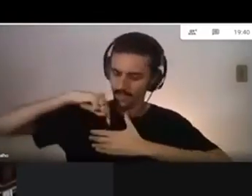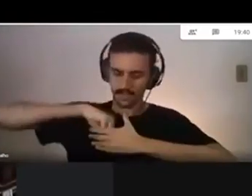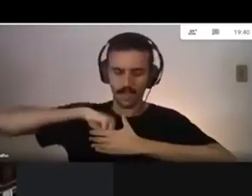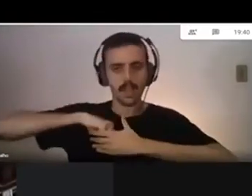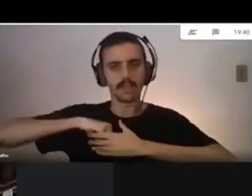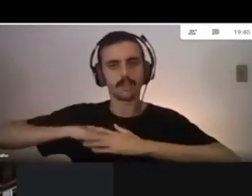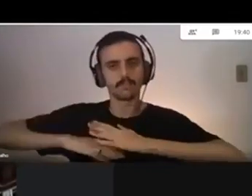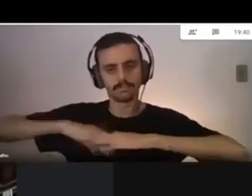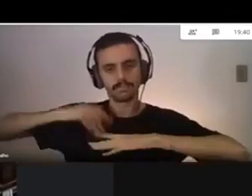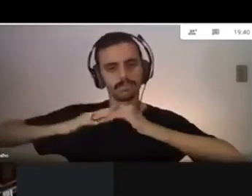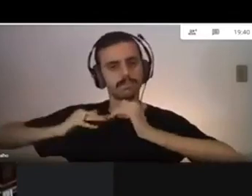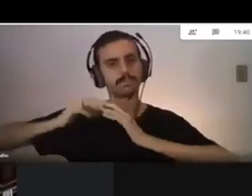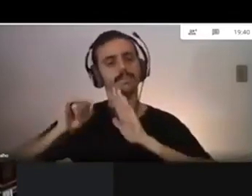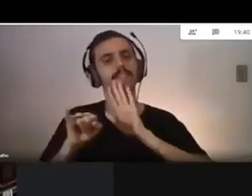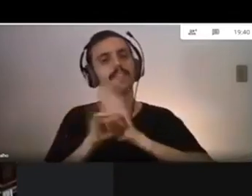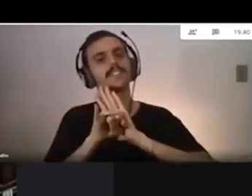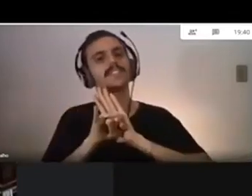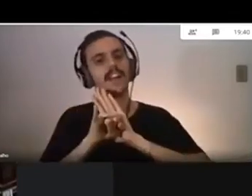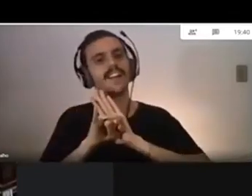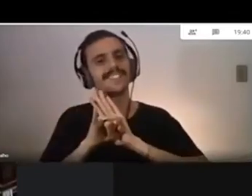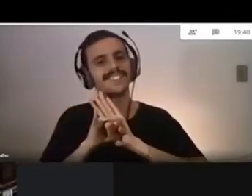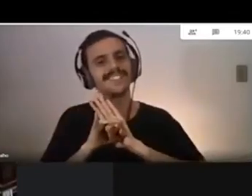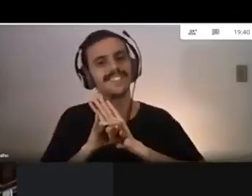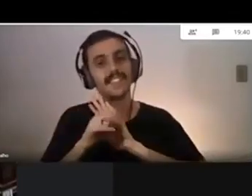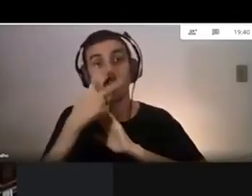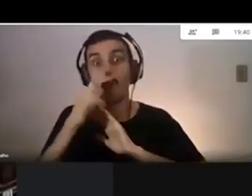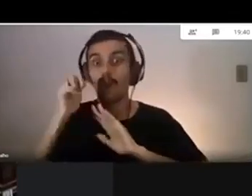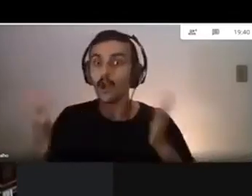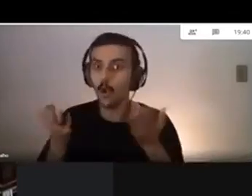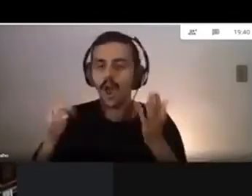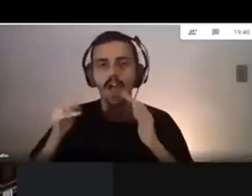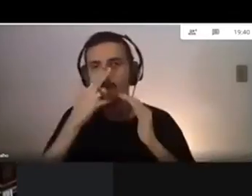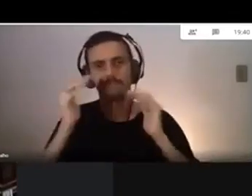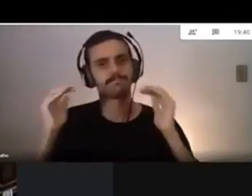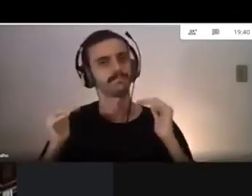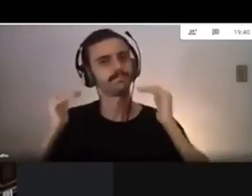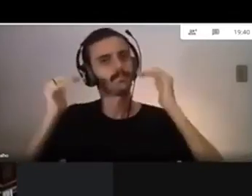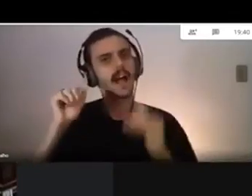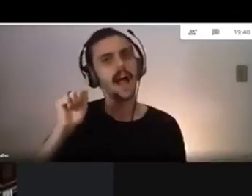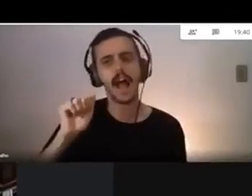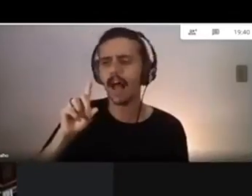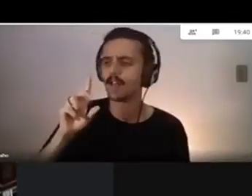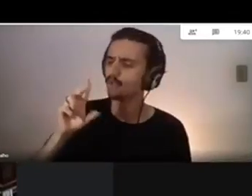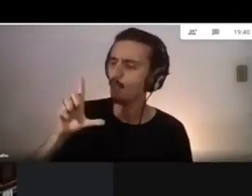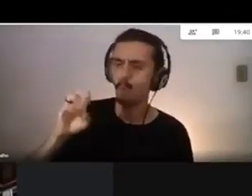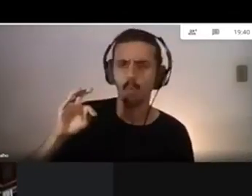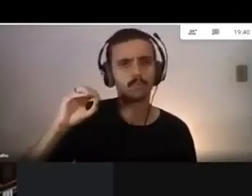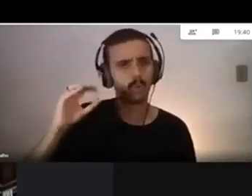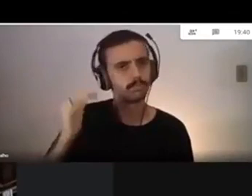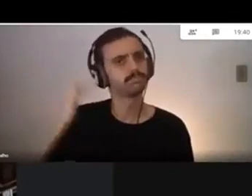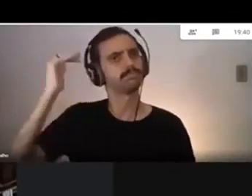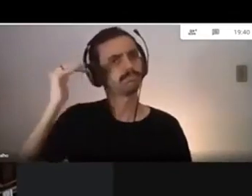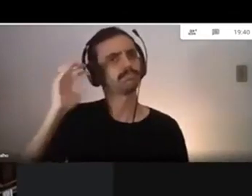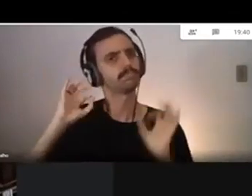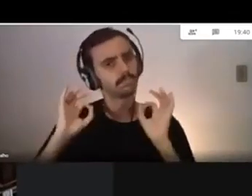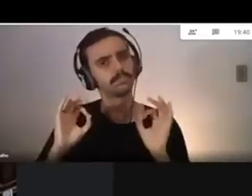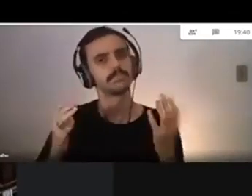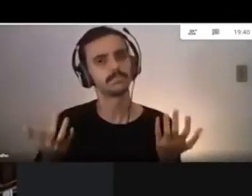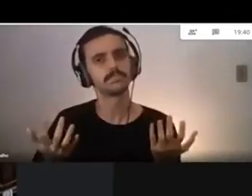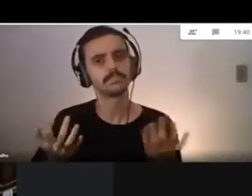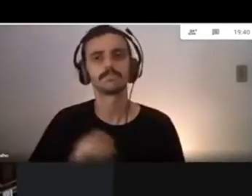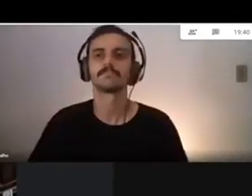adulto, né? Já Uhum. começou, na verdade, quando ele saiu lá de casa, e no episódio mostra, né, Jéssica, ele saindo de Uhum.